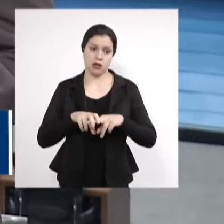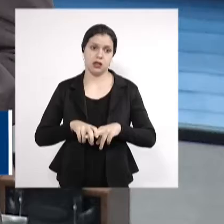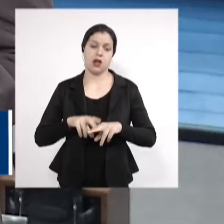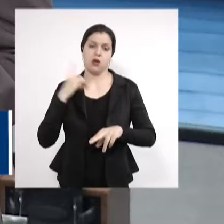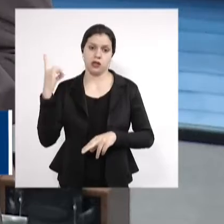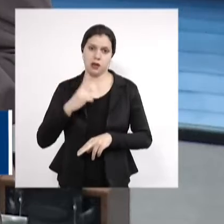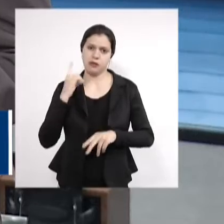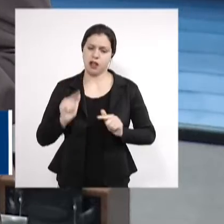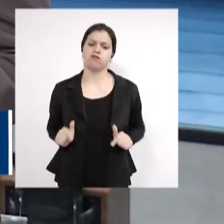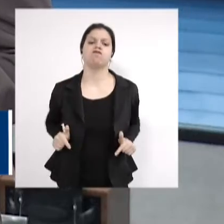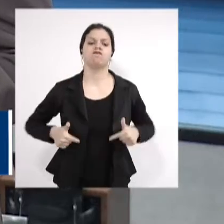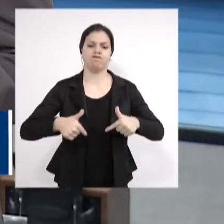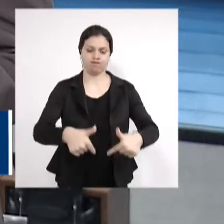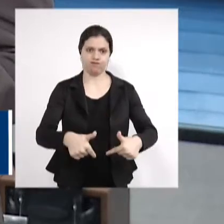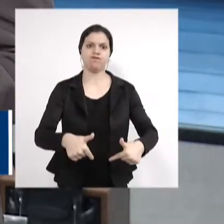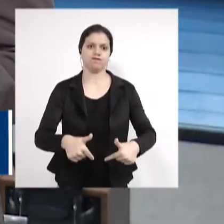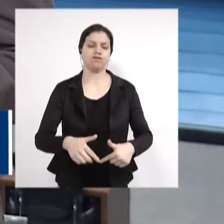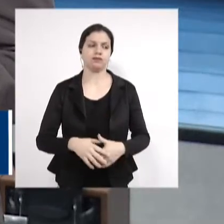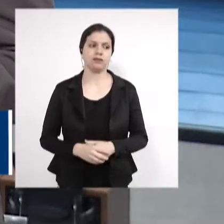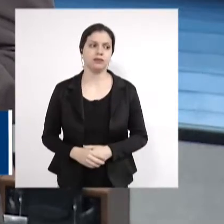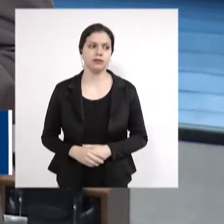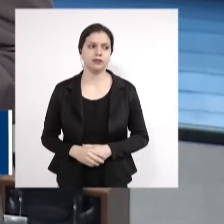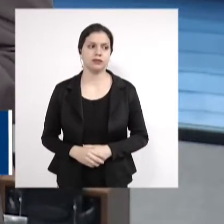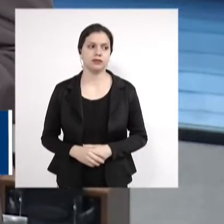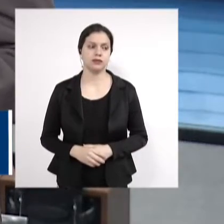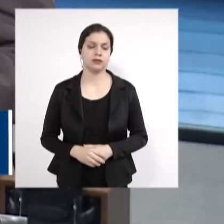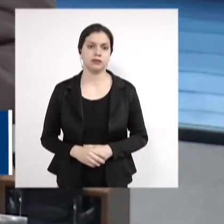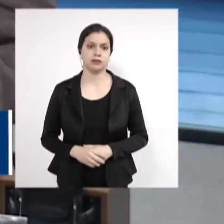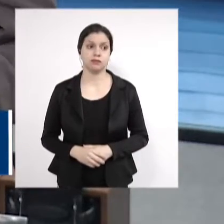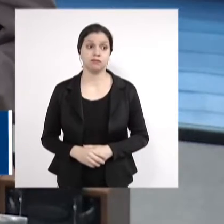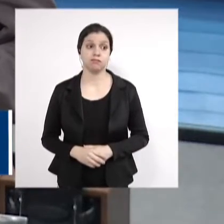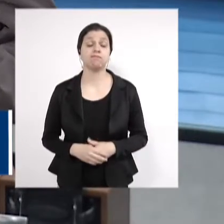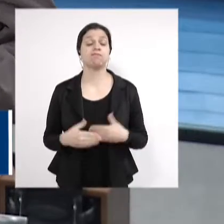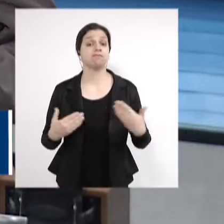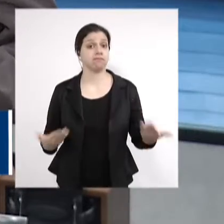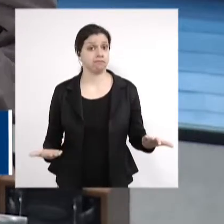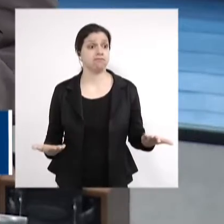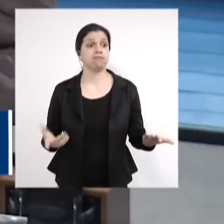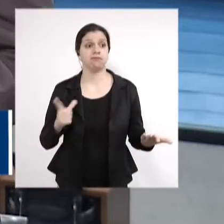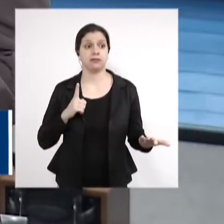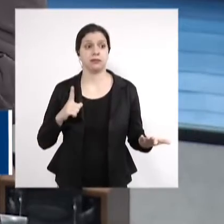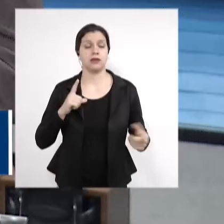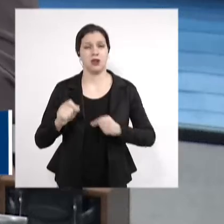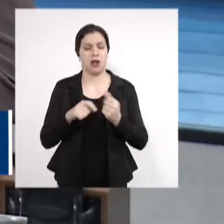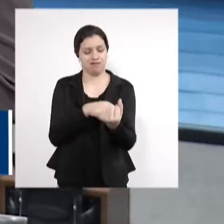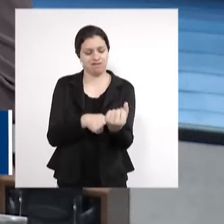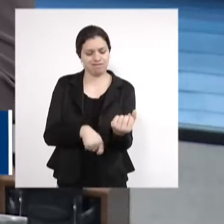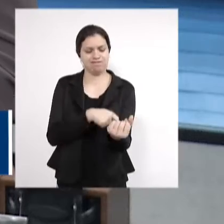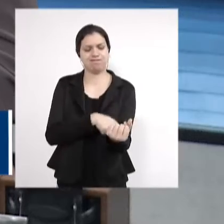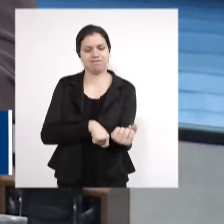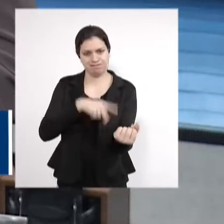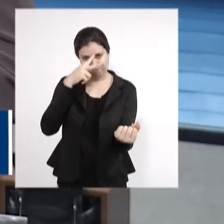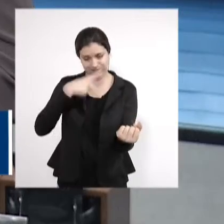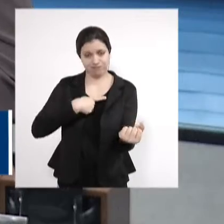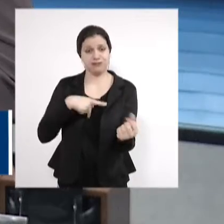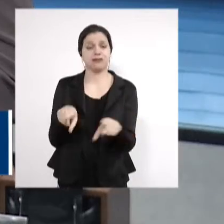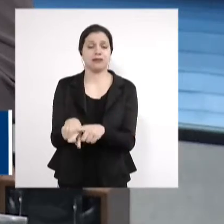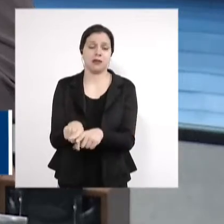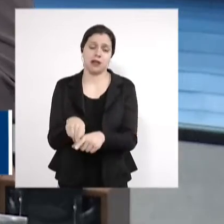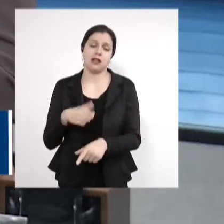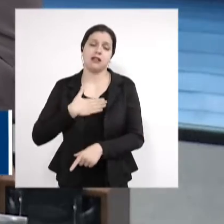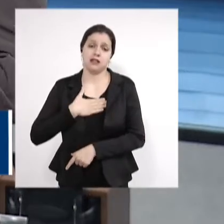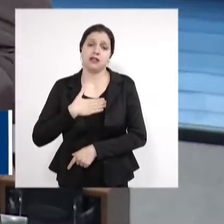em combater, né, Tiago, ações como essas. Infelizmente, a automutilação e o suicídio